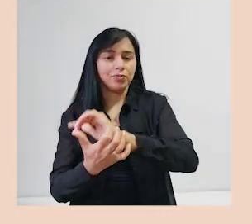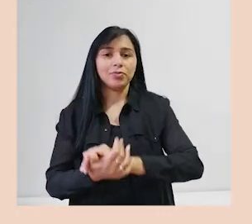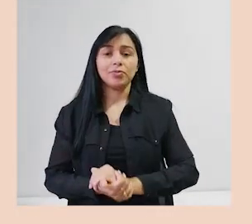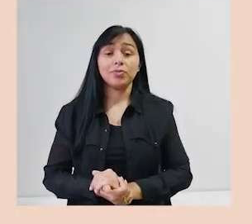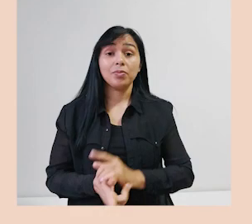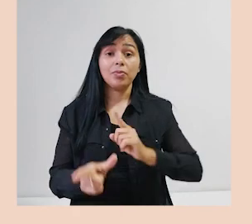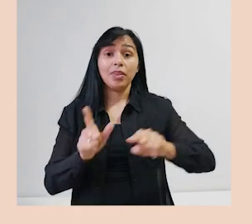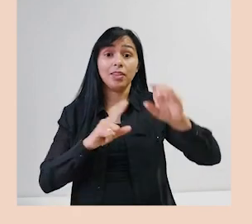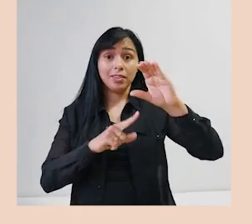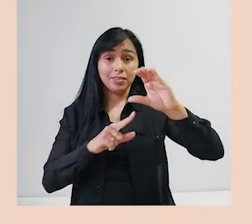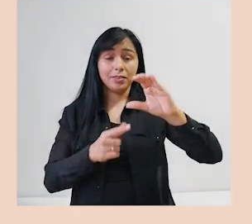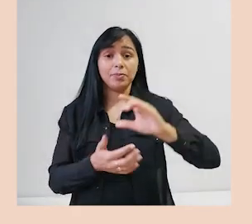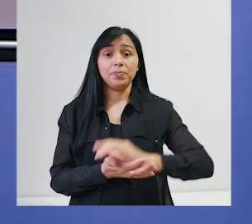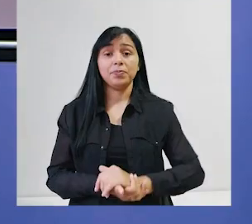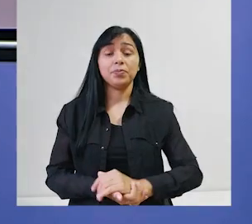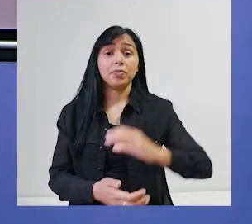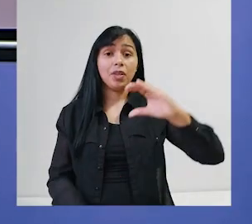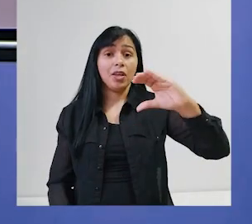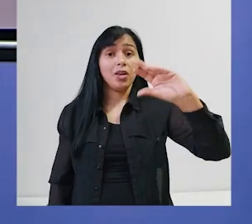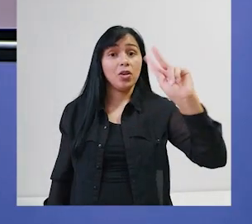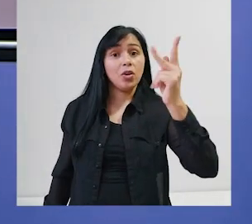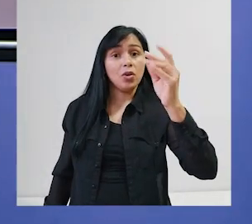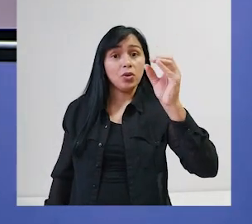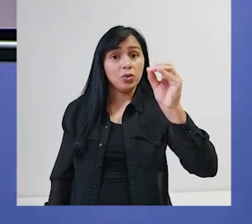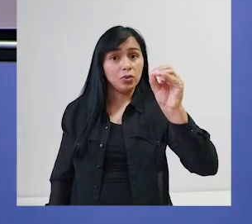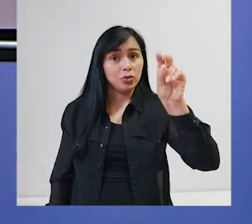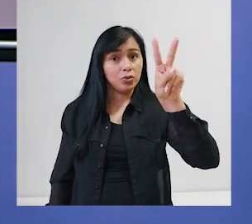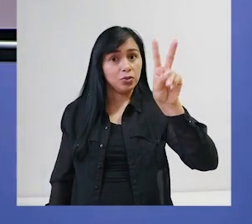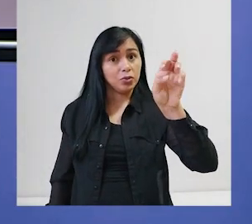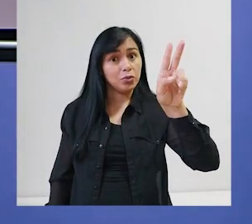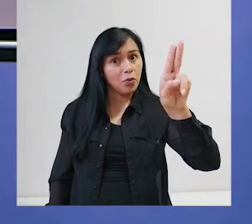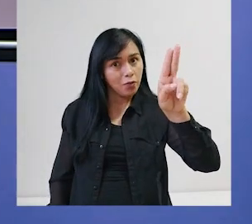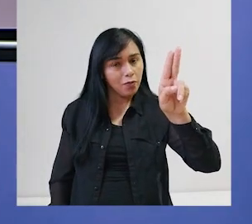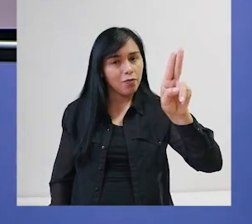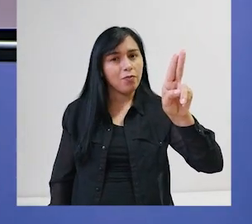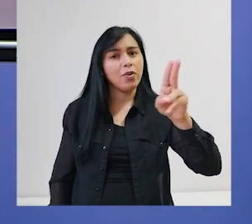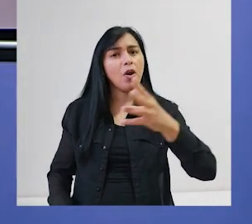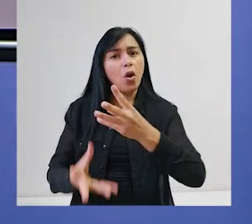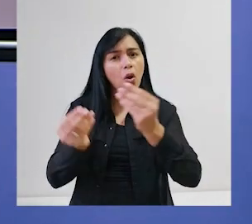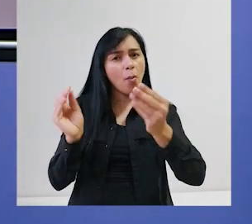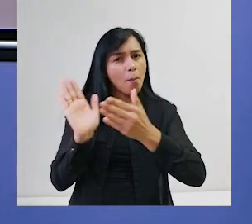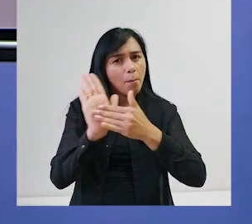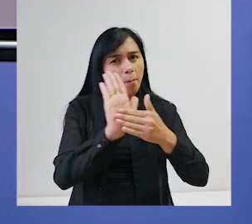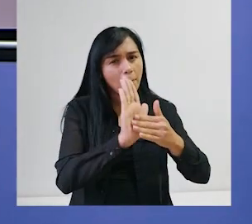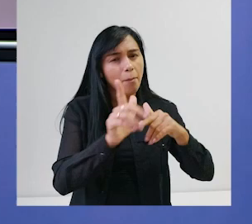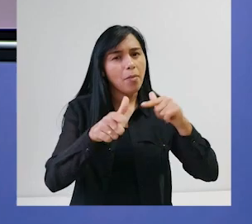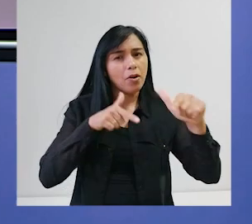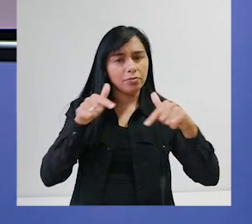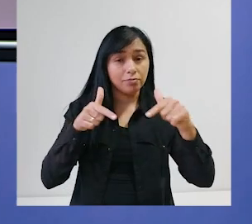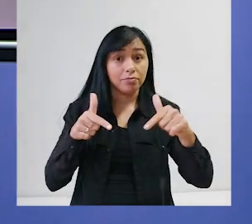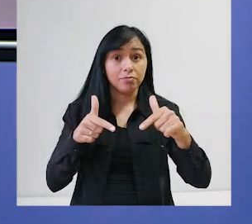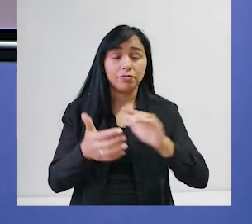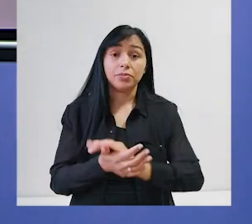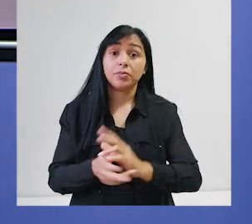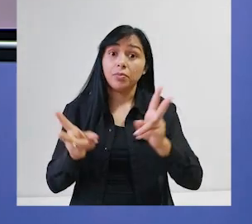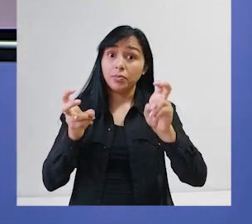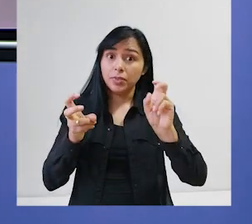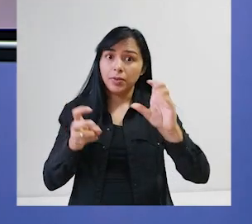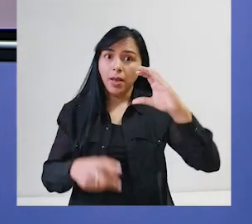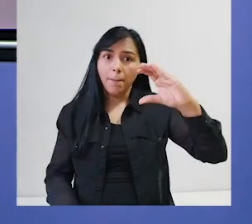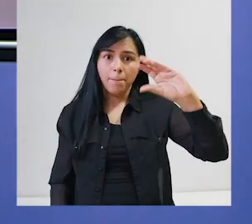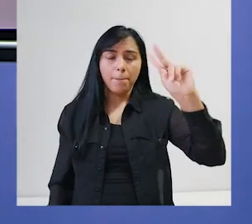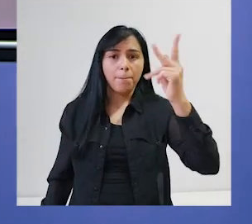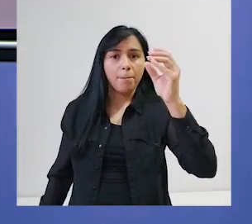chover Mas neste caso ele fala de fenômeno natural fenômeno da natureza não né gente ele foi utilizado com sentido